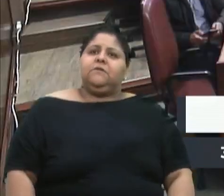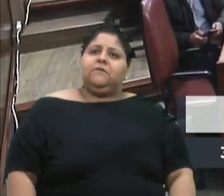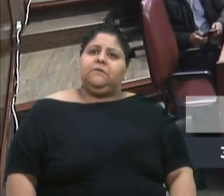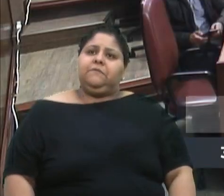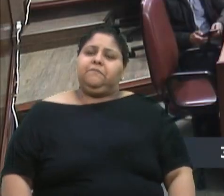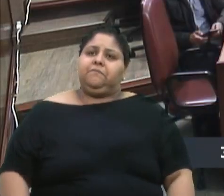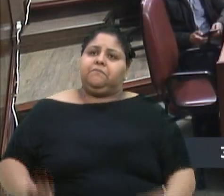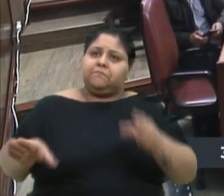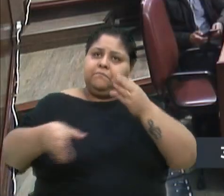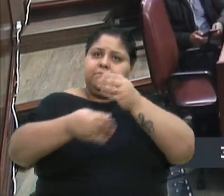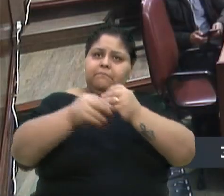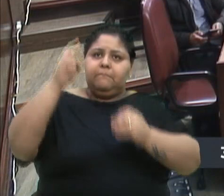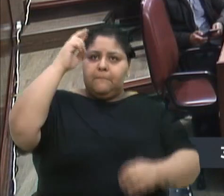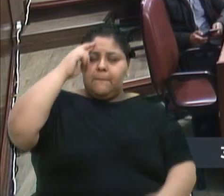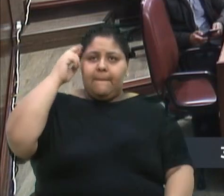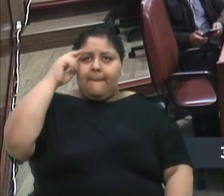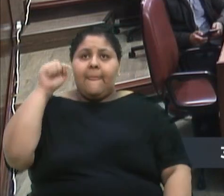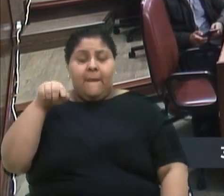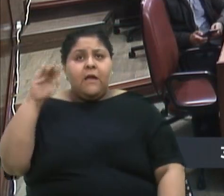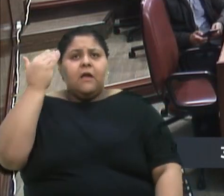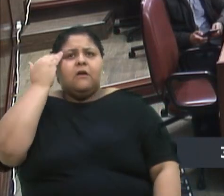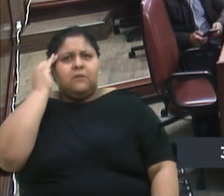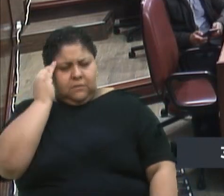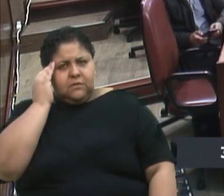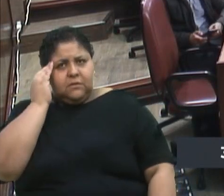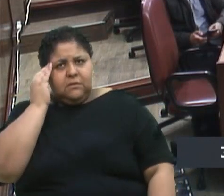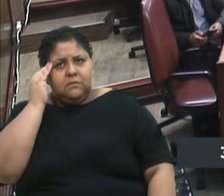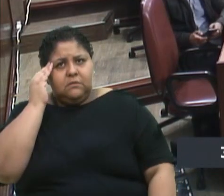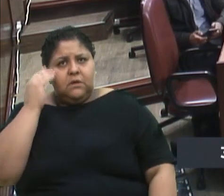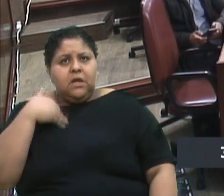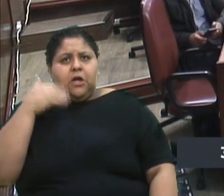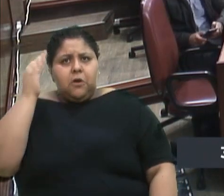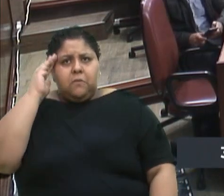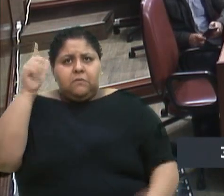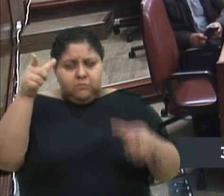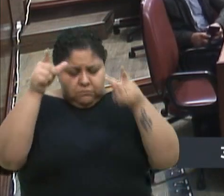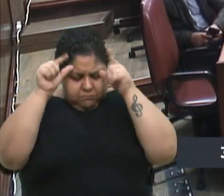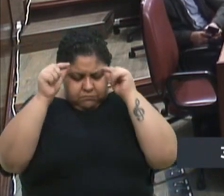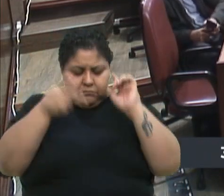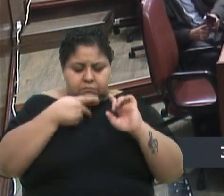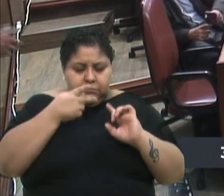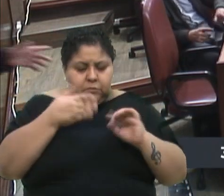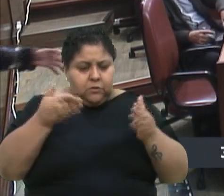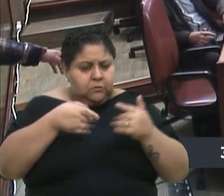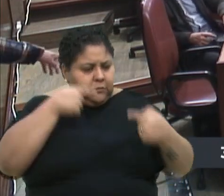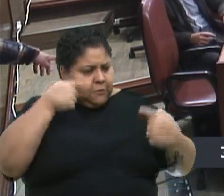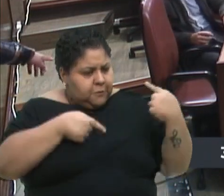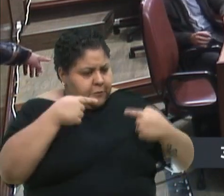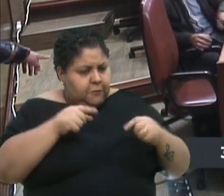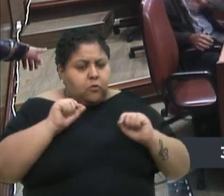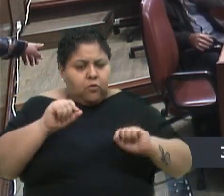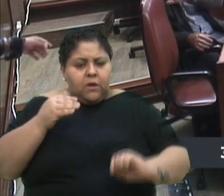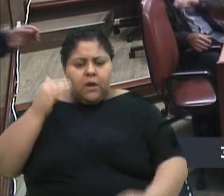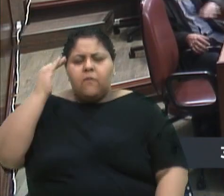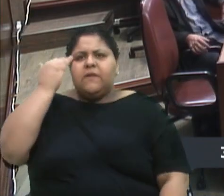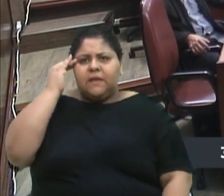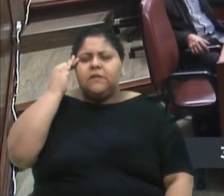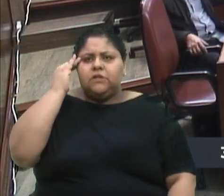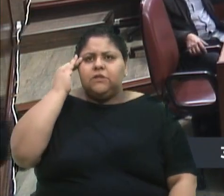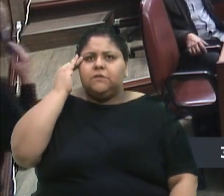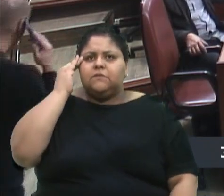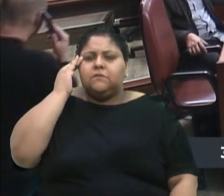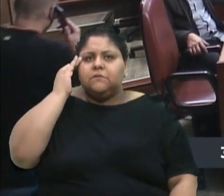eu estou compreendendo o raciocínio do senhor, né, essa discussão agora, mas o que eu entendi é